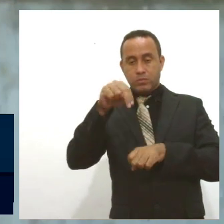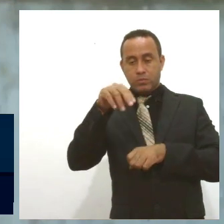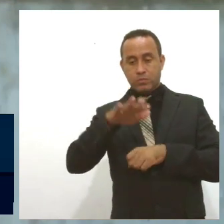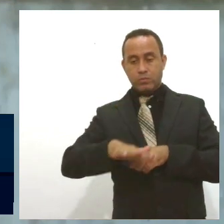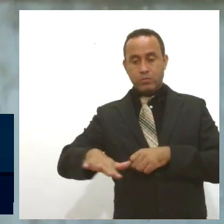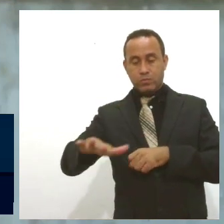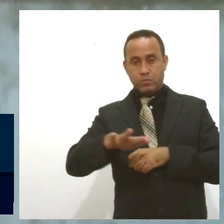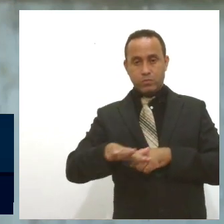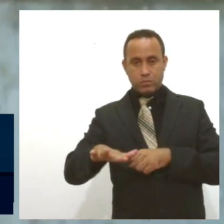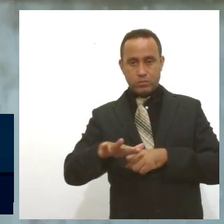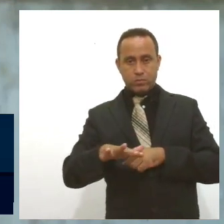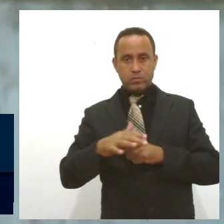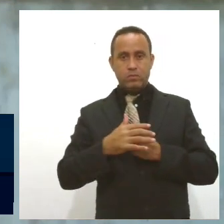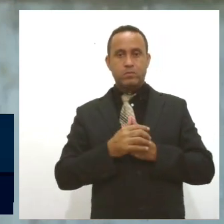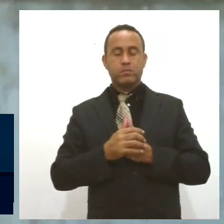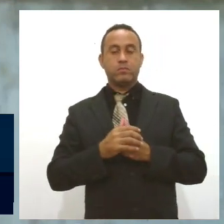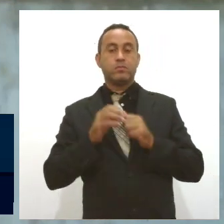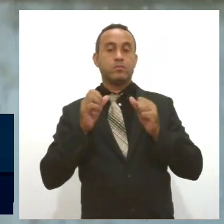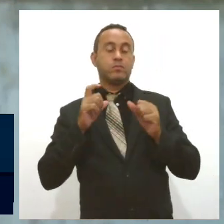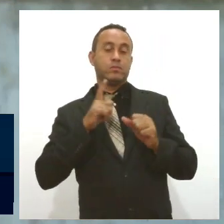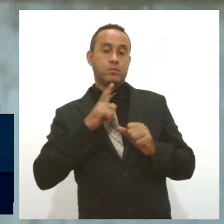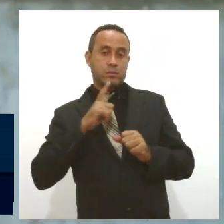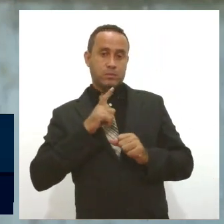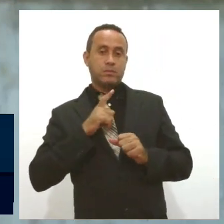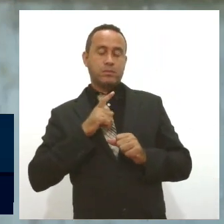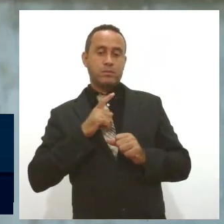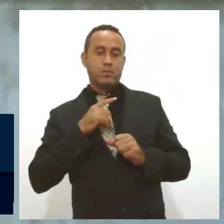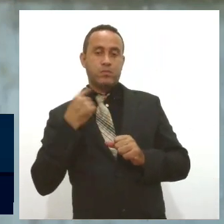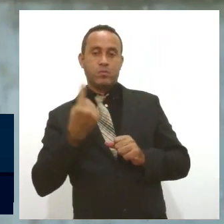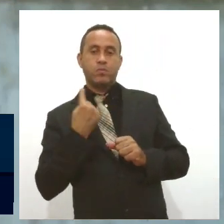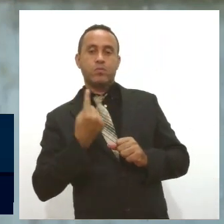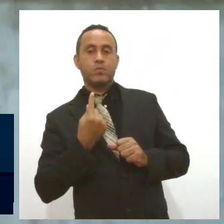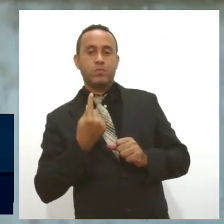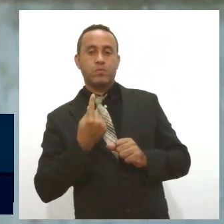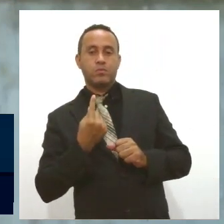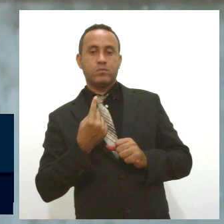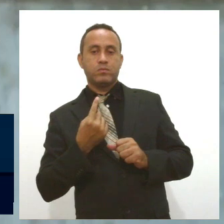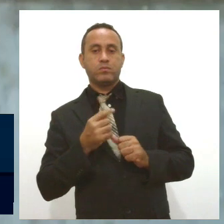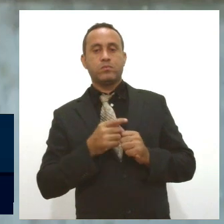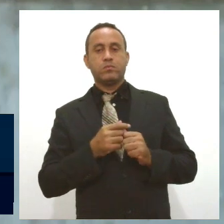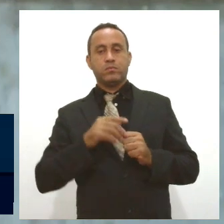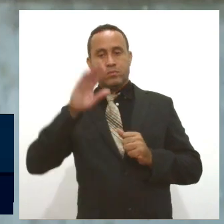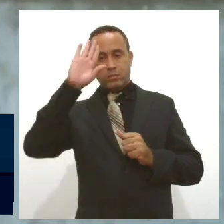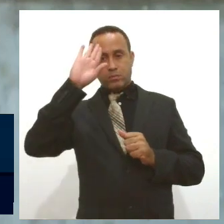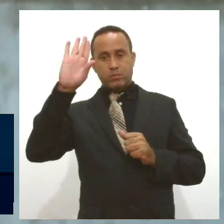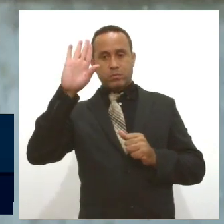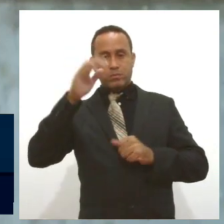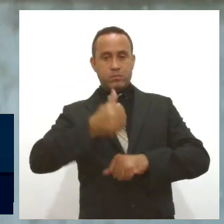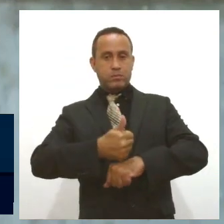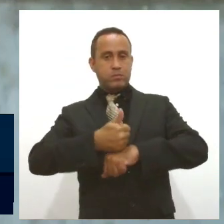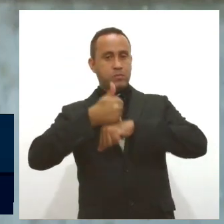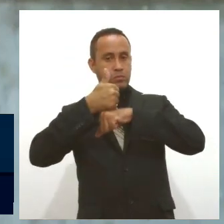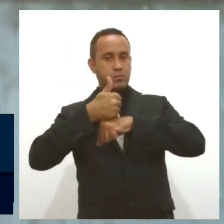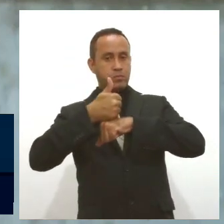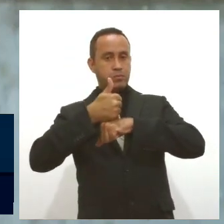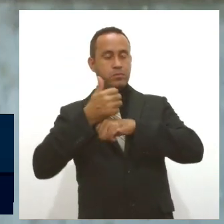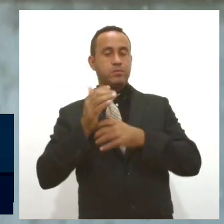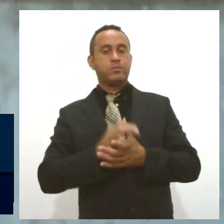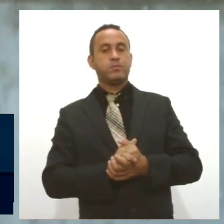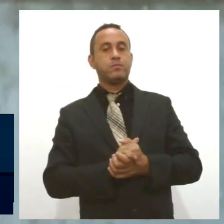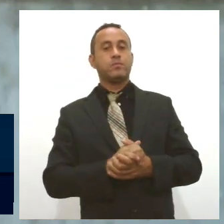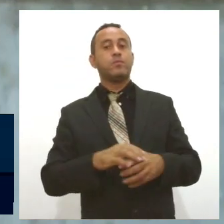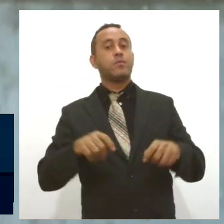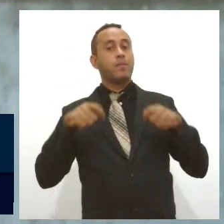tem a condição de segurança hídrica que nós temos. Também isso é um orgulho sergipano. Agora, nós não